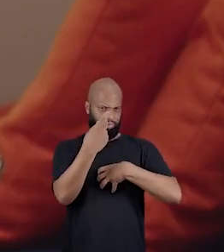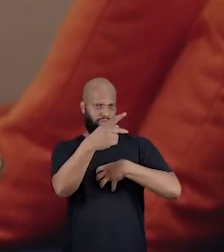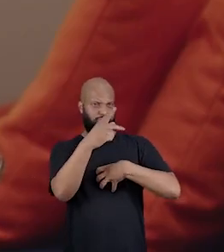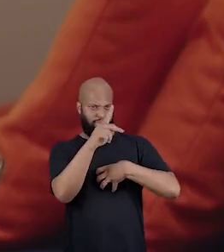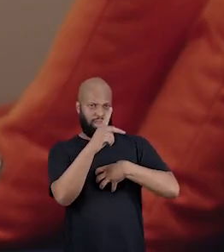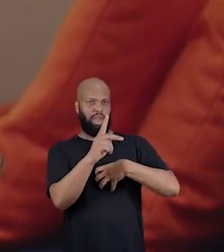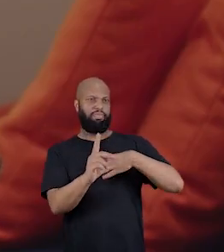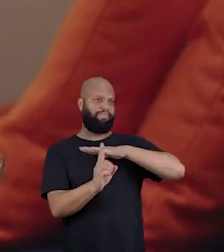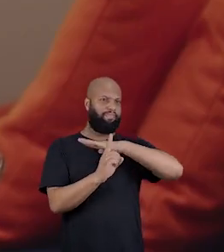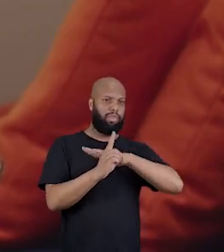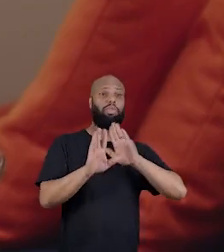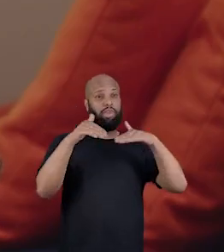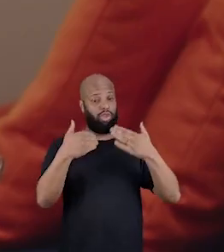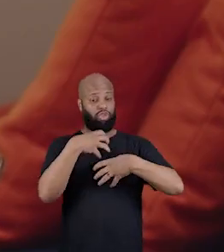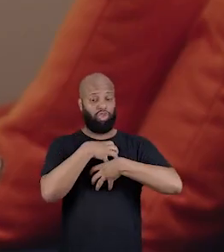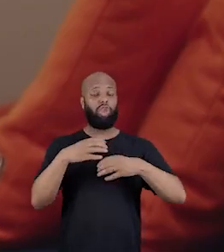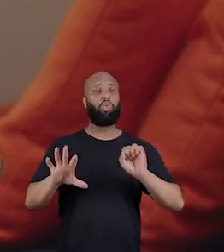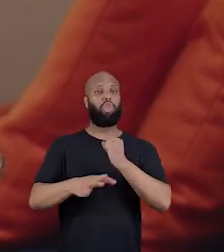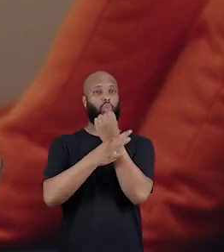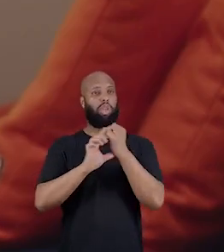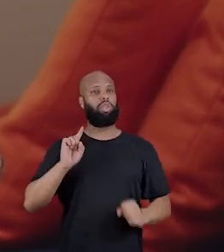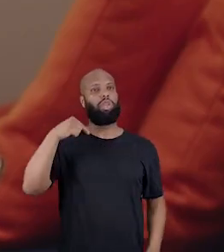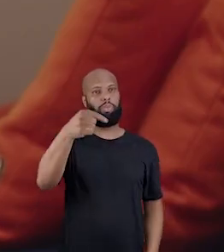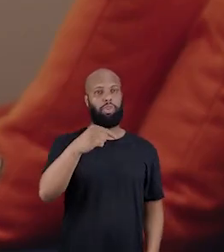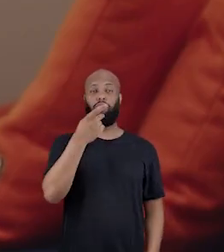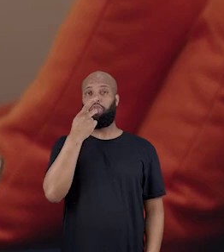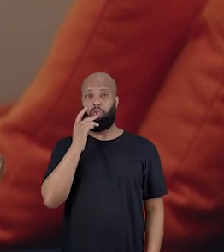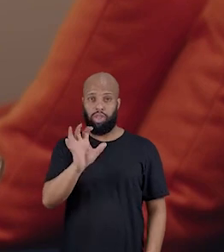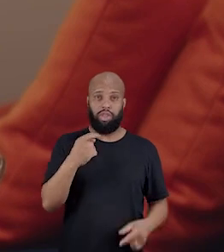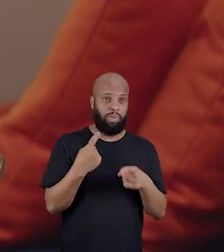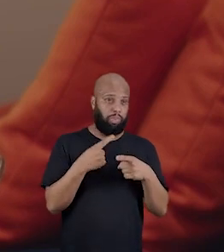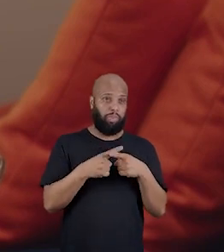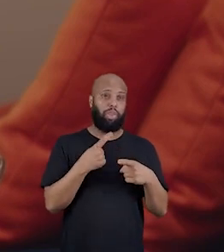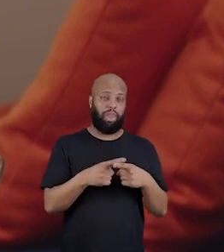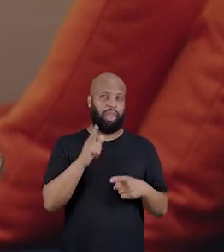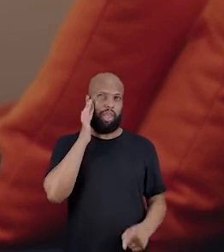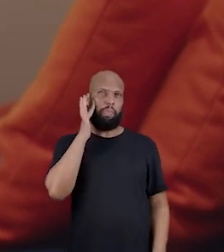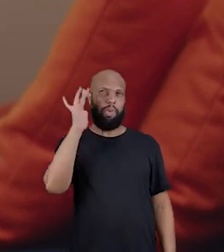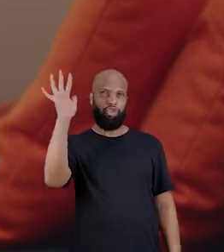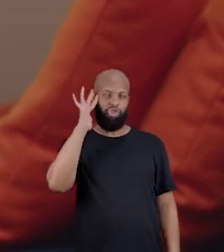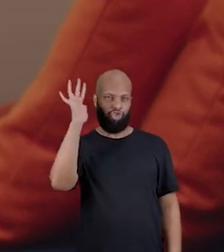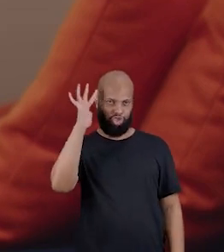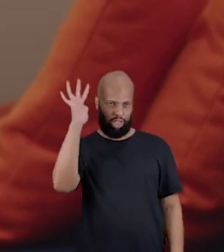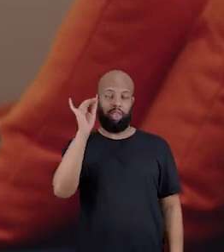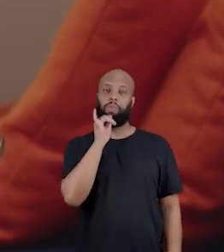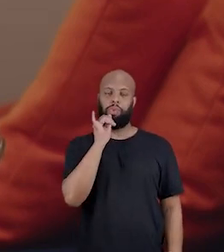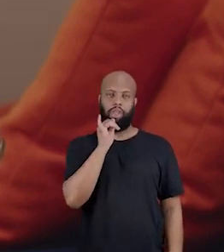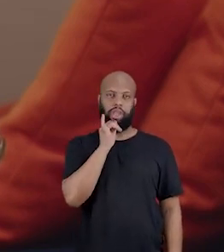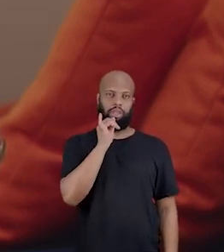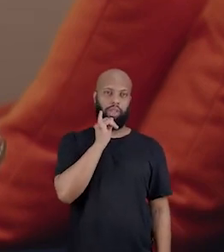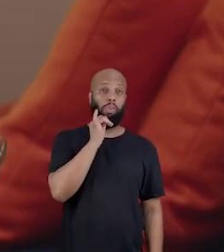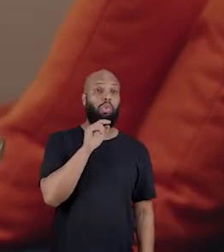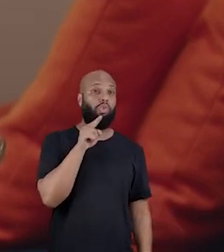do colaborador faz toda a diferença no ambiente de segurança que ele vai gerar para próximos casos. Eu estou falando isso porque, assim, imagina que